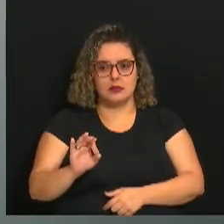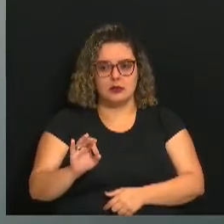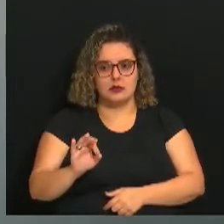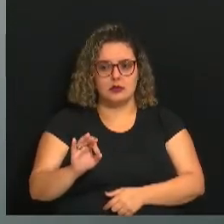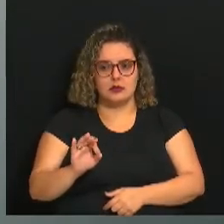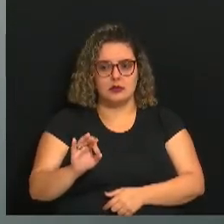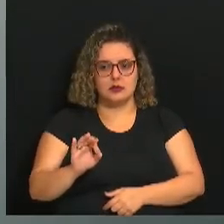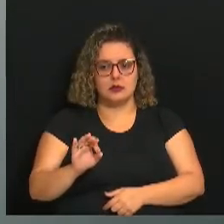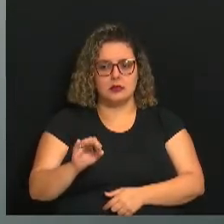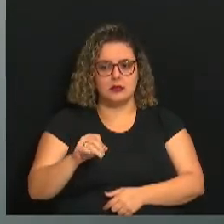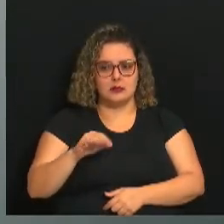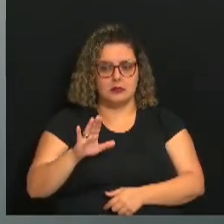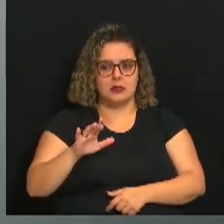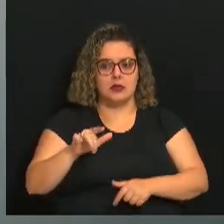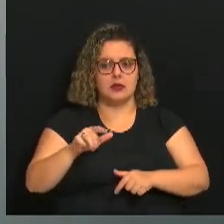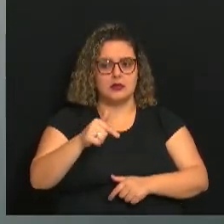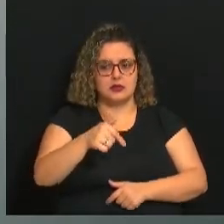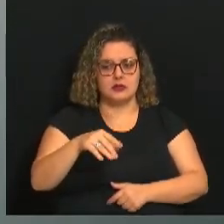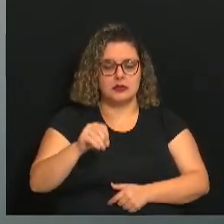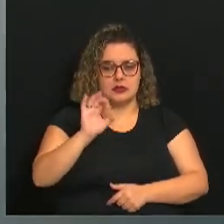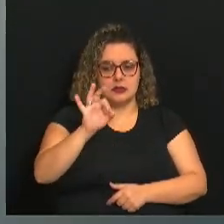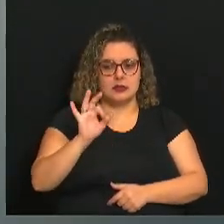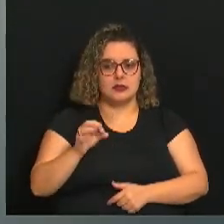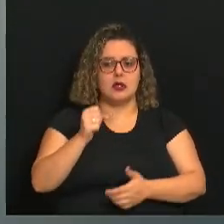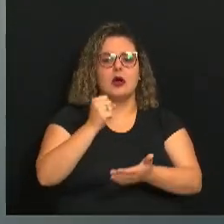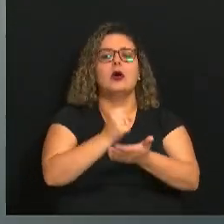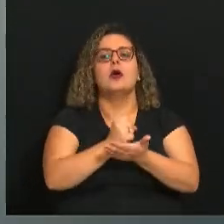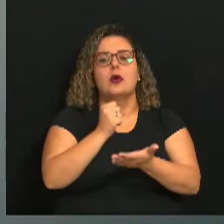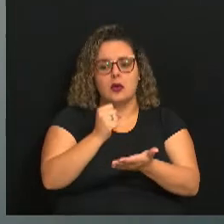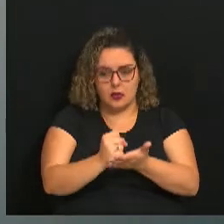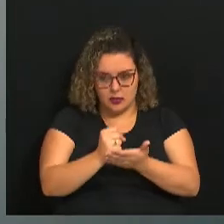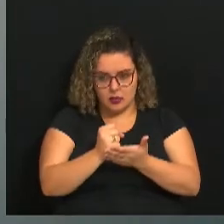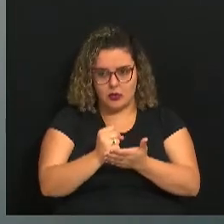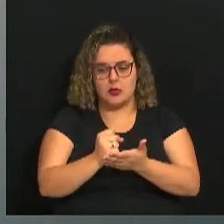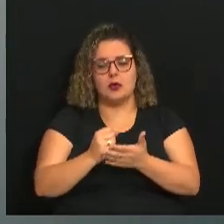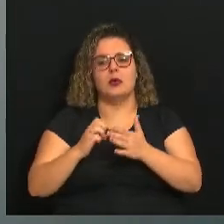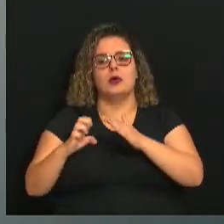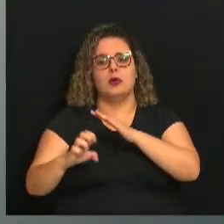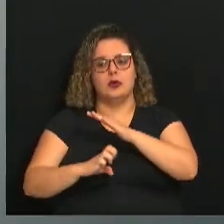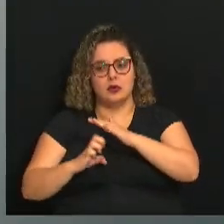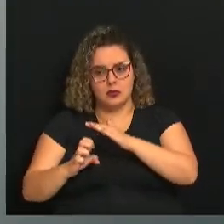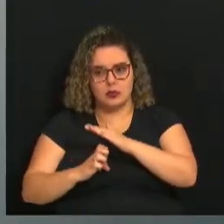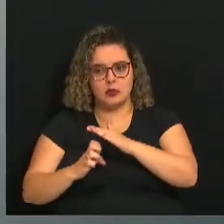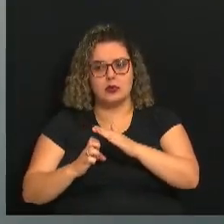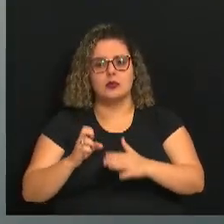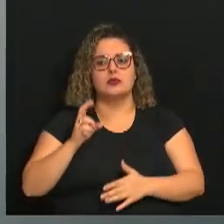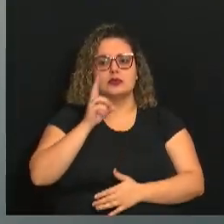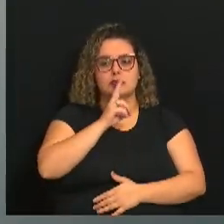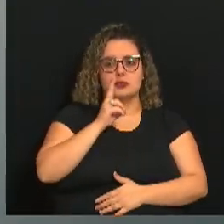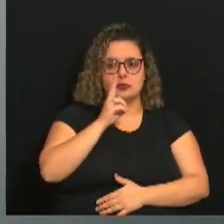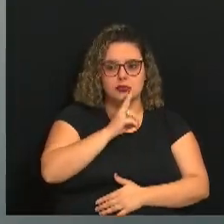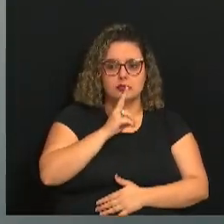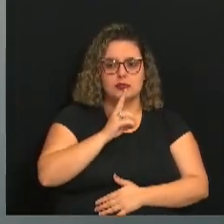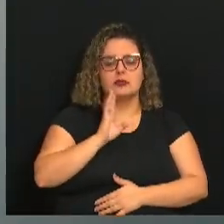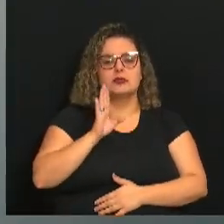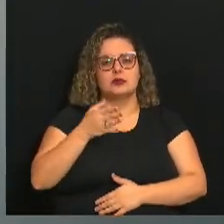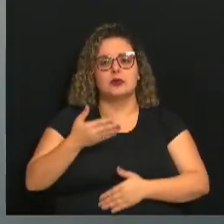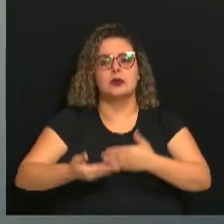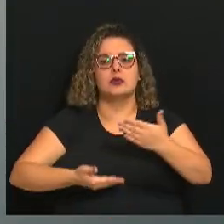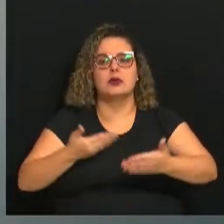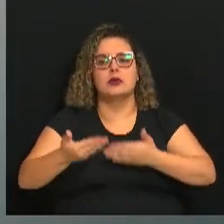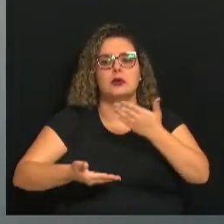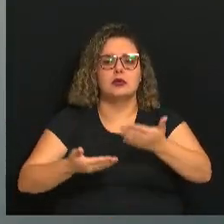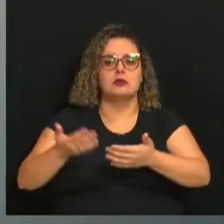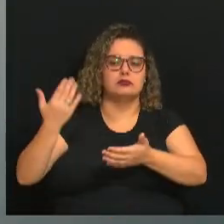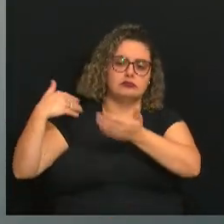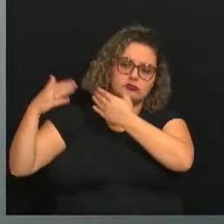de 70% dos trabalhadores foram contratados pela empresa que está aí, porque a empresa que está agora já prestou serviço de zeladoria em outros tempos,